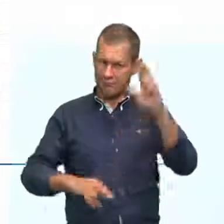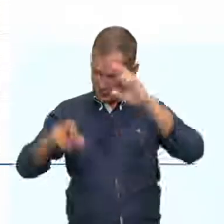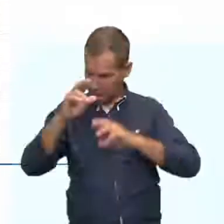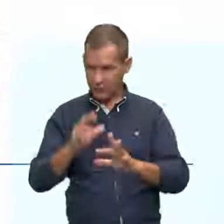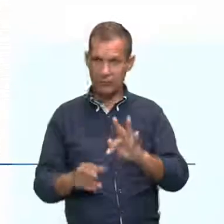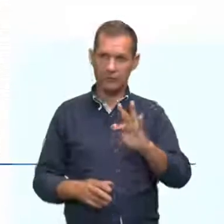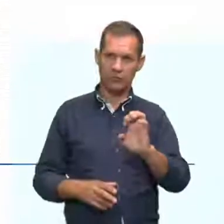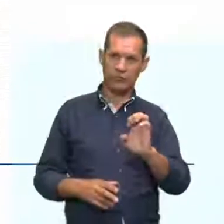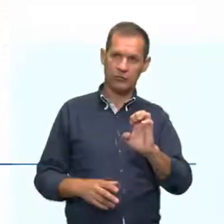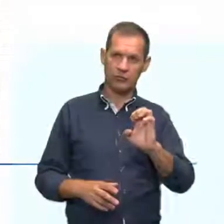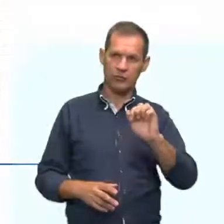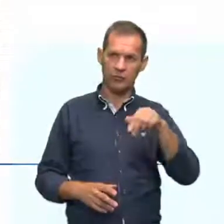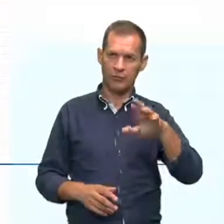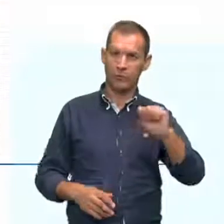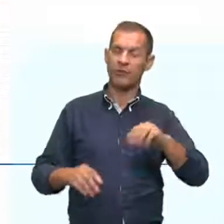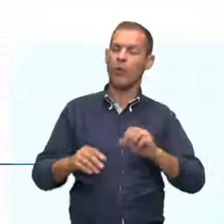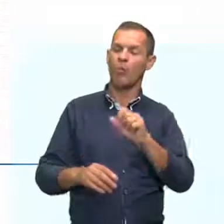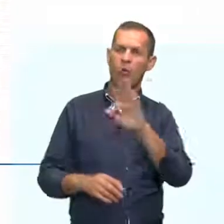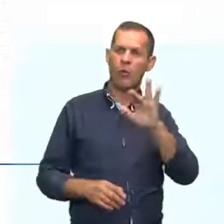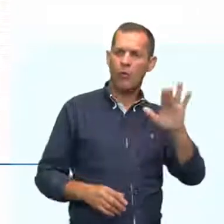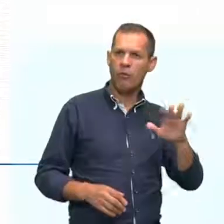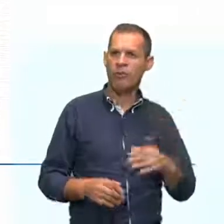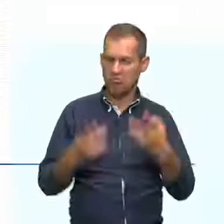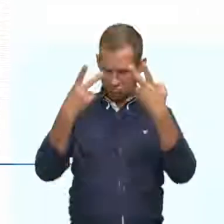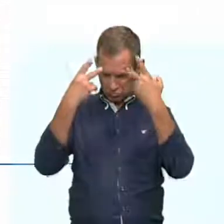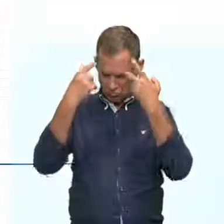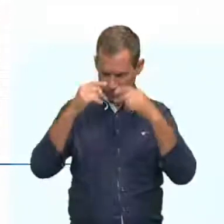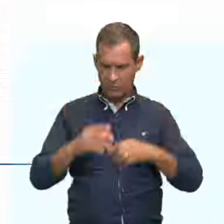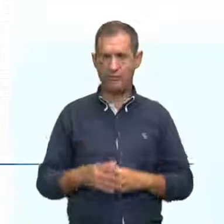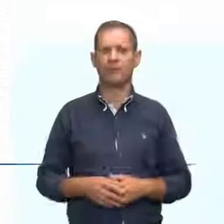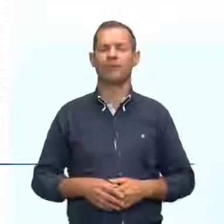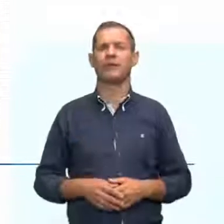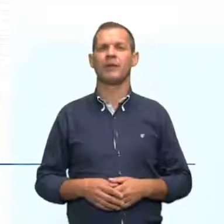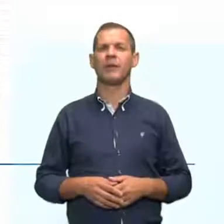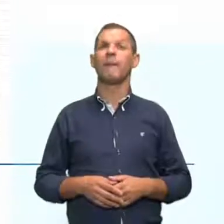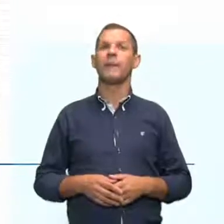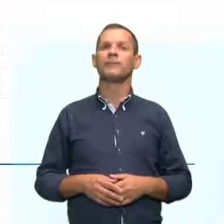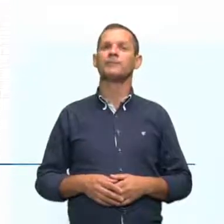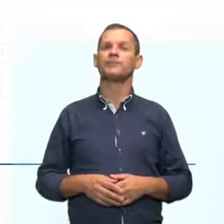de frequência com o alfabeto comum.